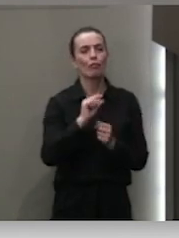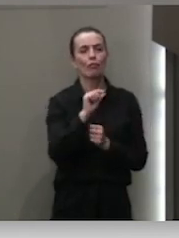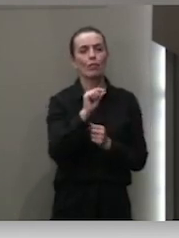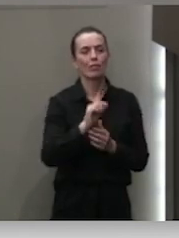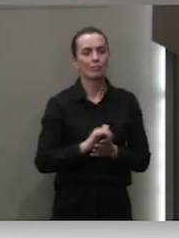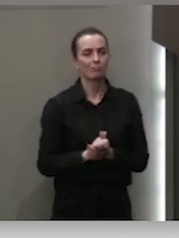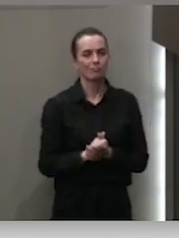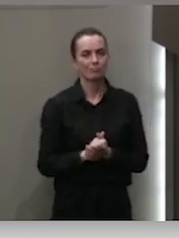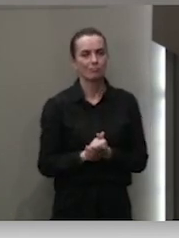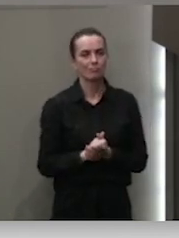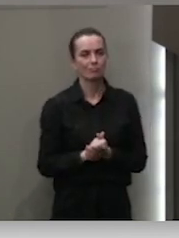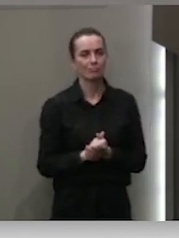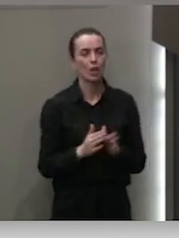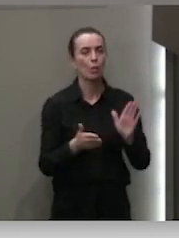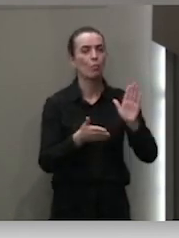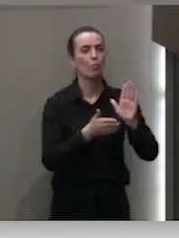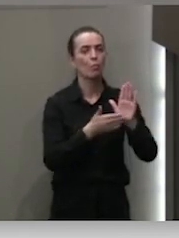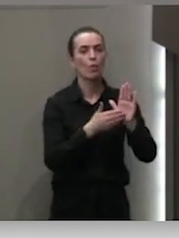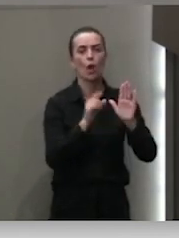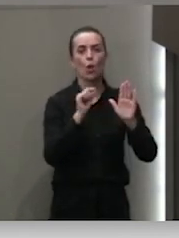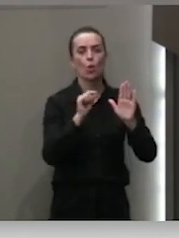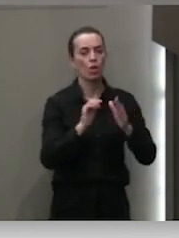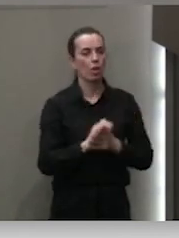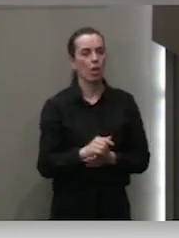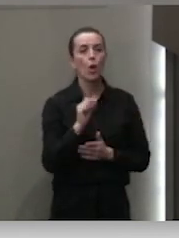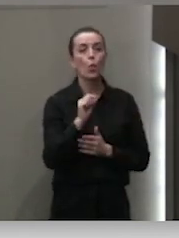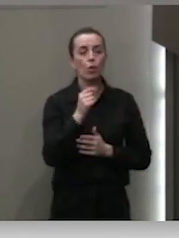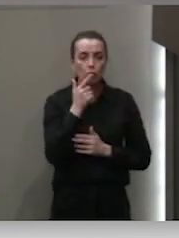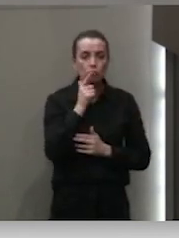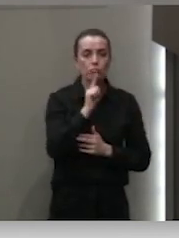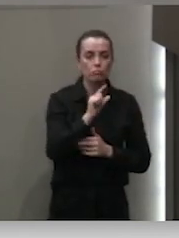o que nos propusemos o que que nós conseguimos